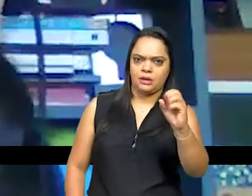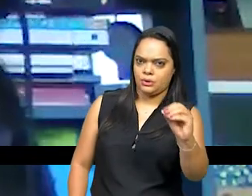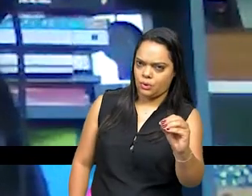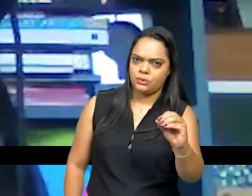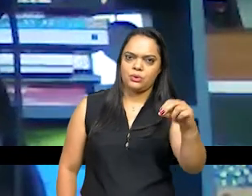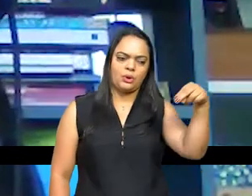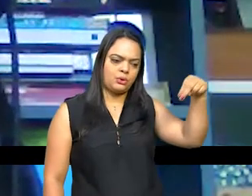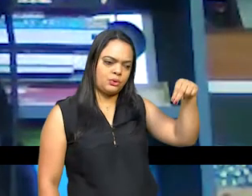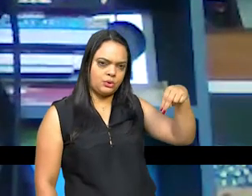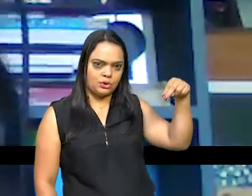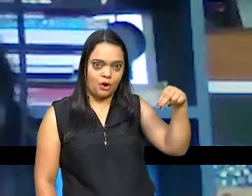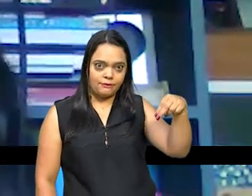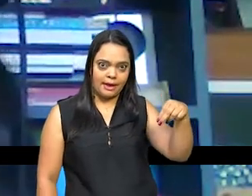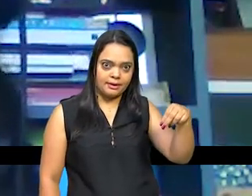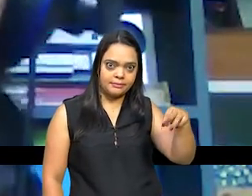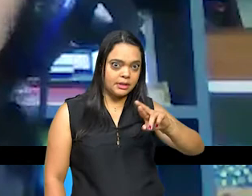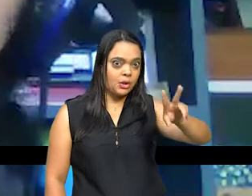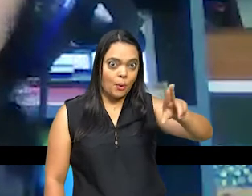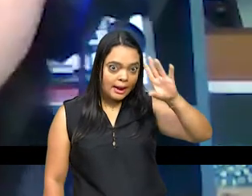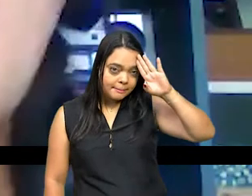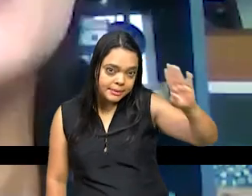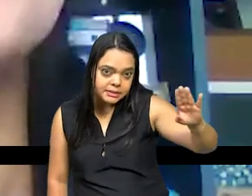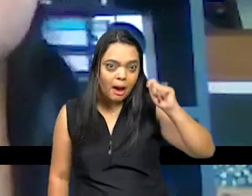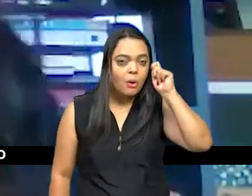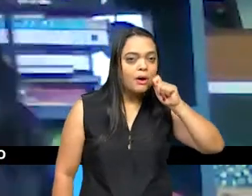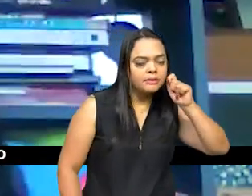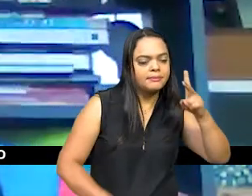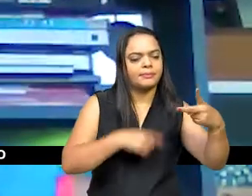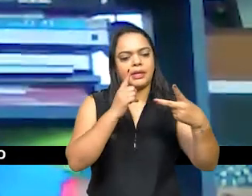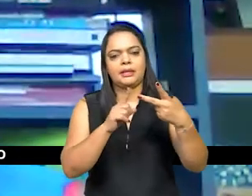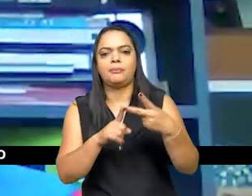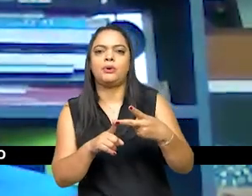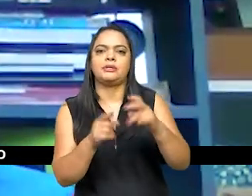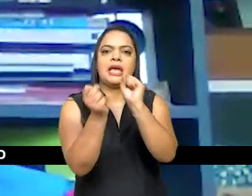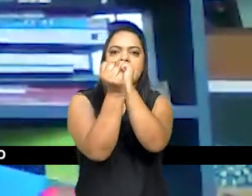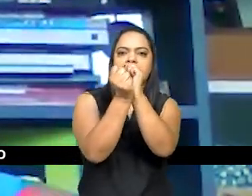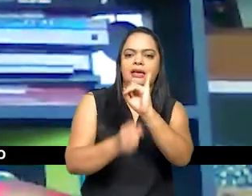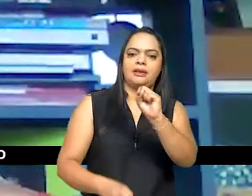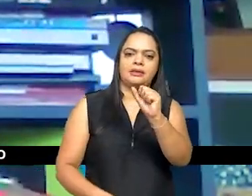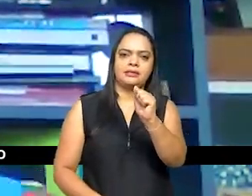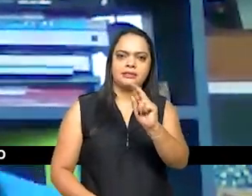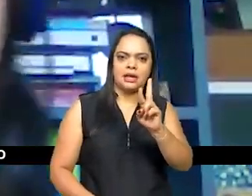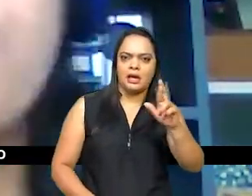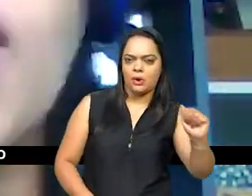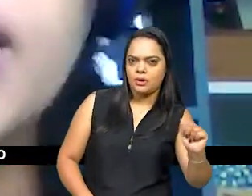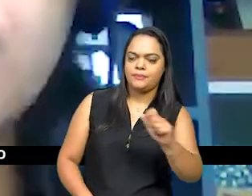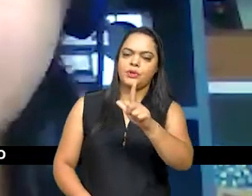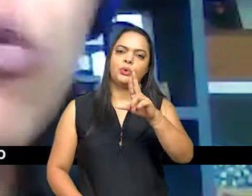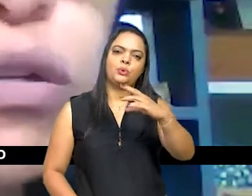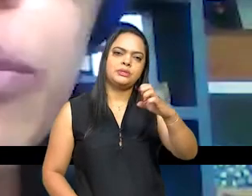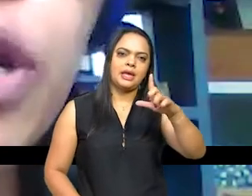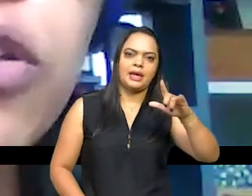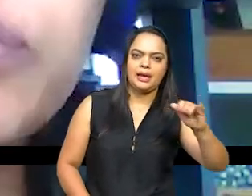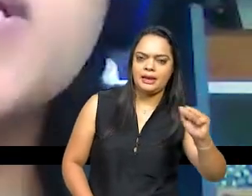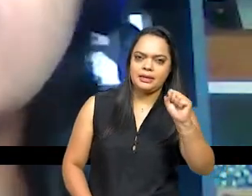protagonista, embora ela aparecesse na maioria das cenas, não, né? Considerada protagonista. Aí depois a gente tem a Escravizaura com a Lucélia Santos branca, depois a gente teve a regravação,